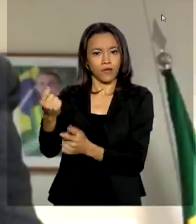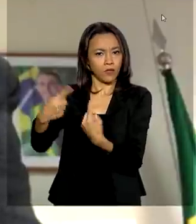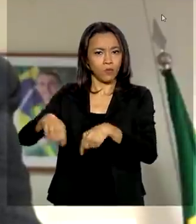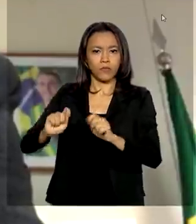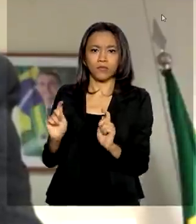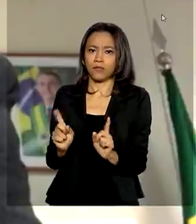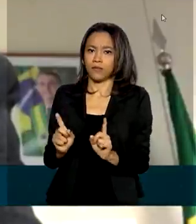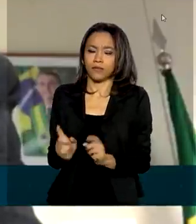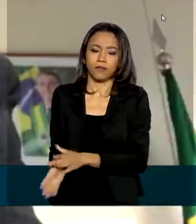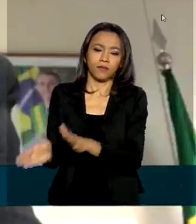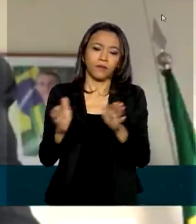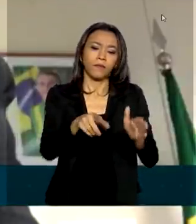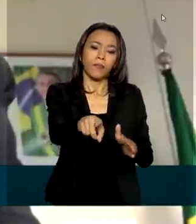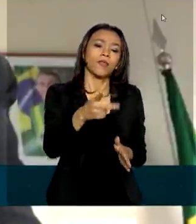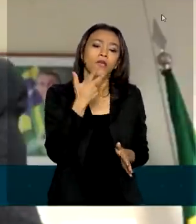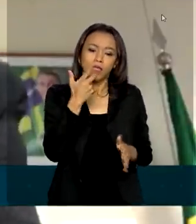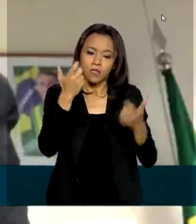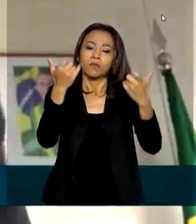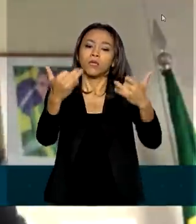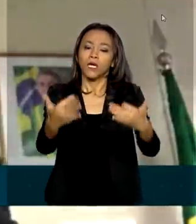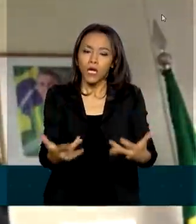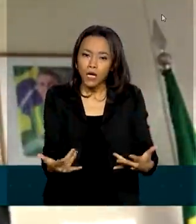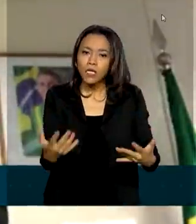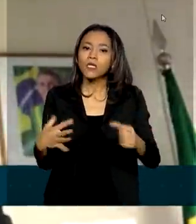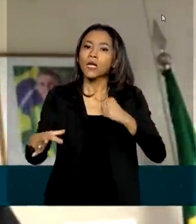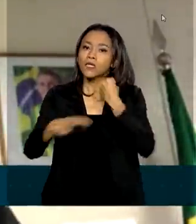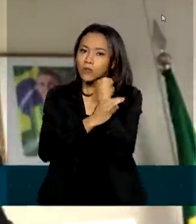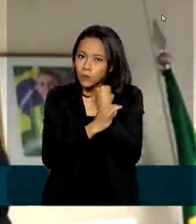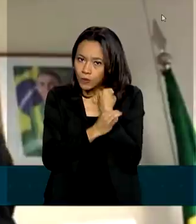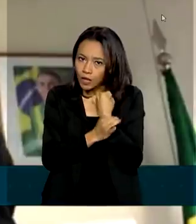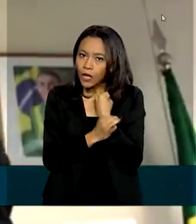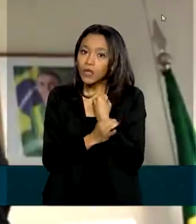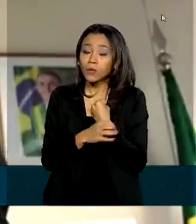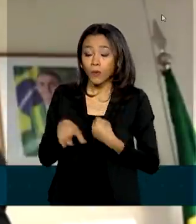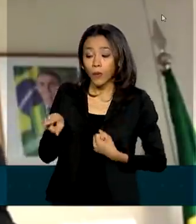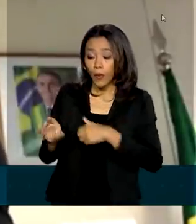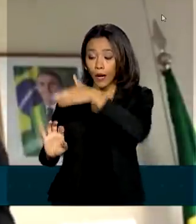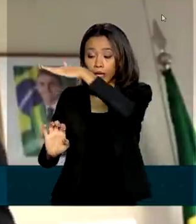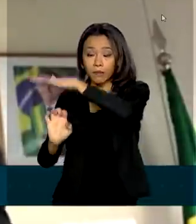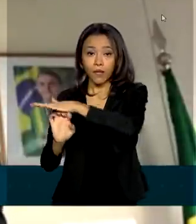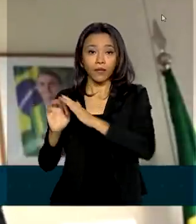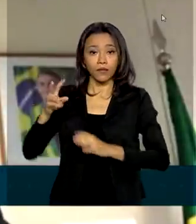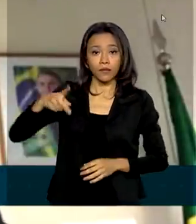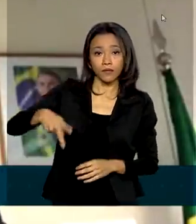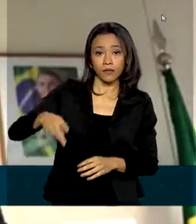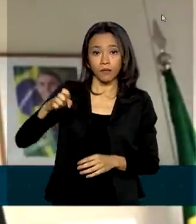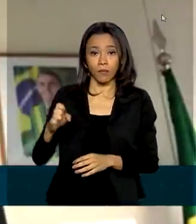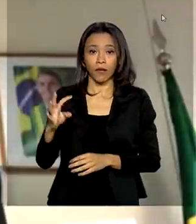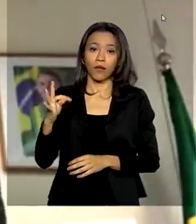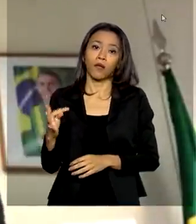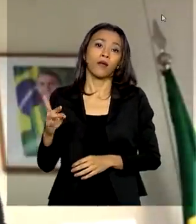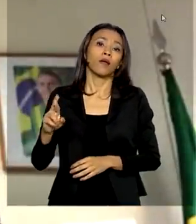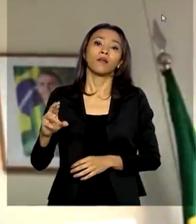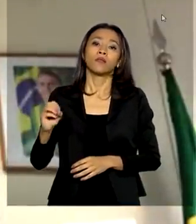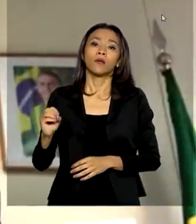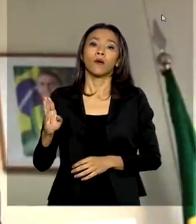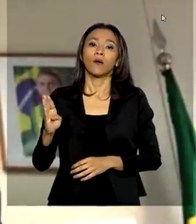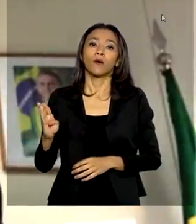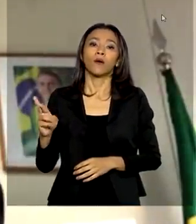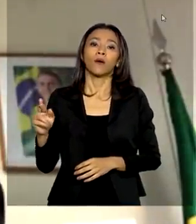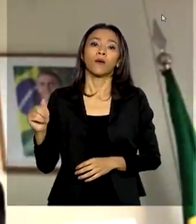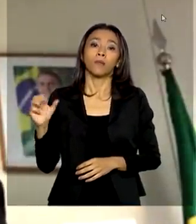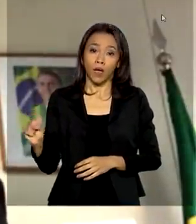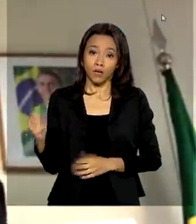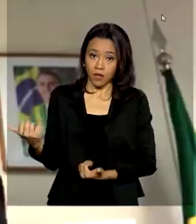abastecimento está garantido e a Petrobras também, que trabalha junto conosco no Comitê de Crise, ela